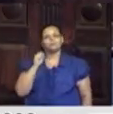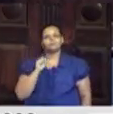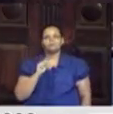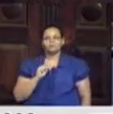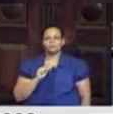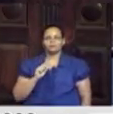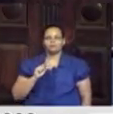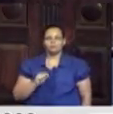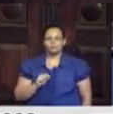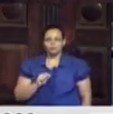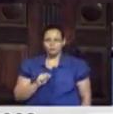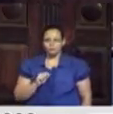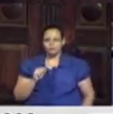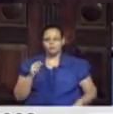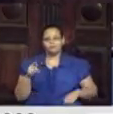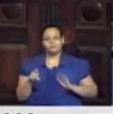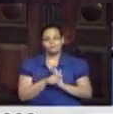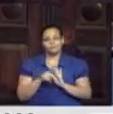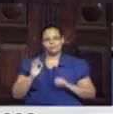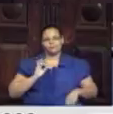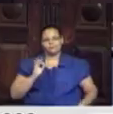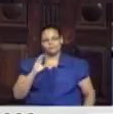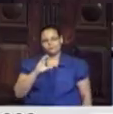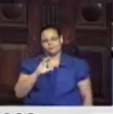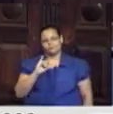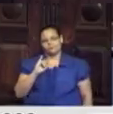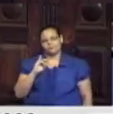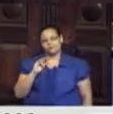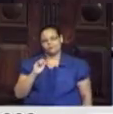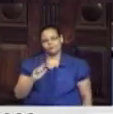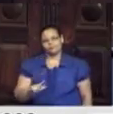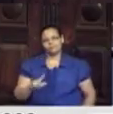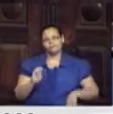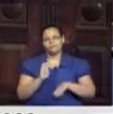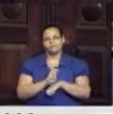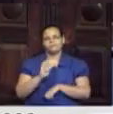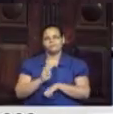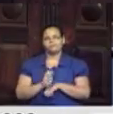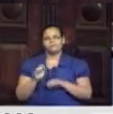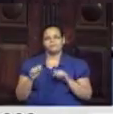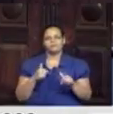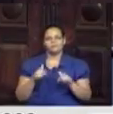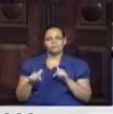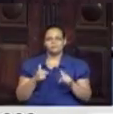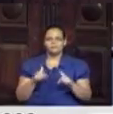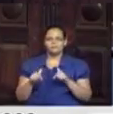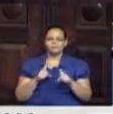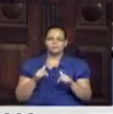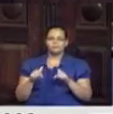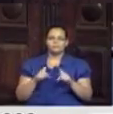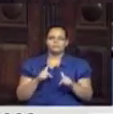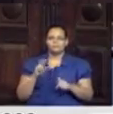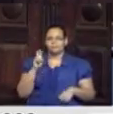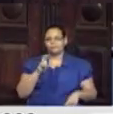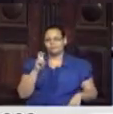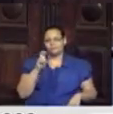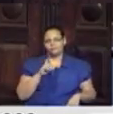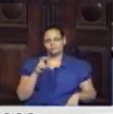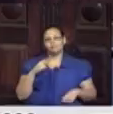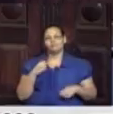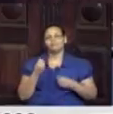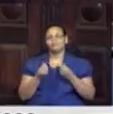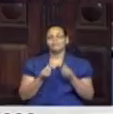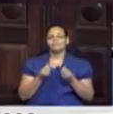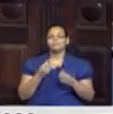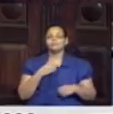fornecidos pela própria Polícia Civil do Estado. E o Instituto trabalha com 5 formas de